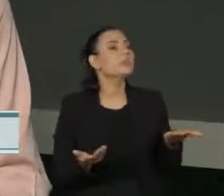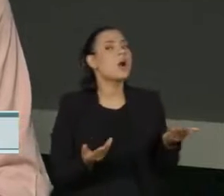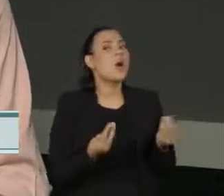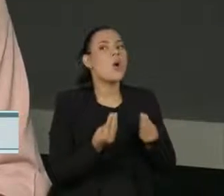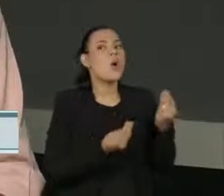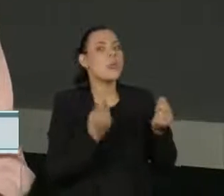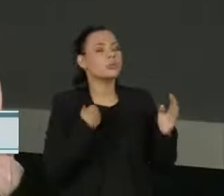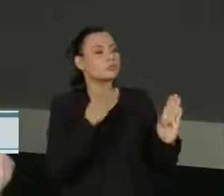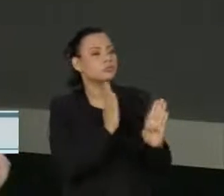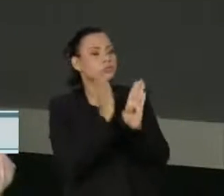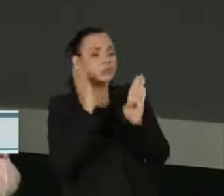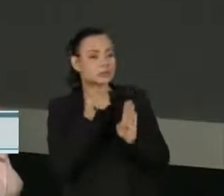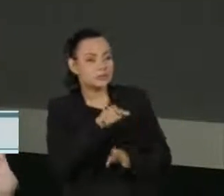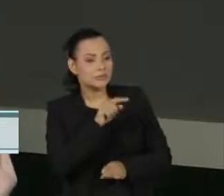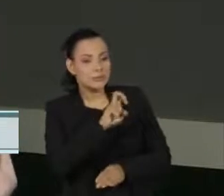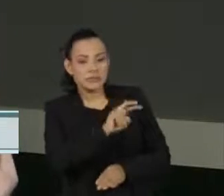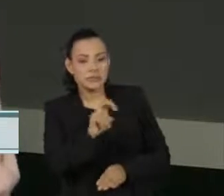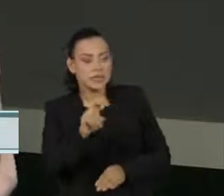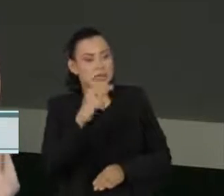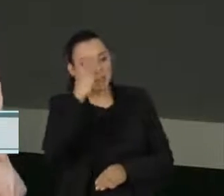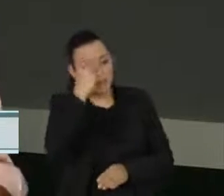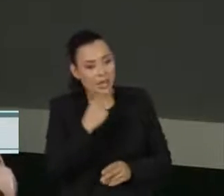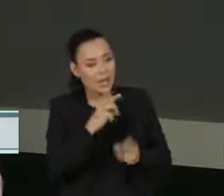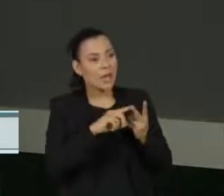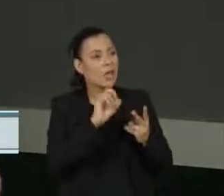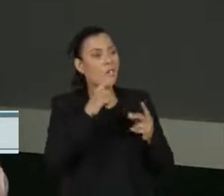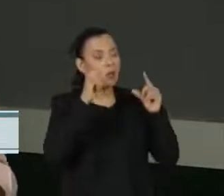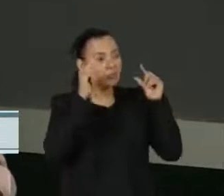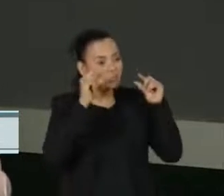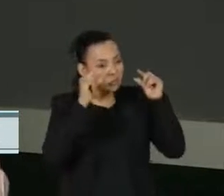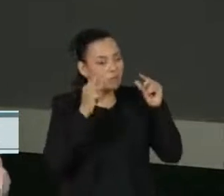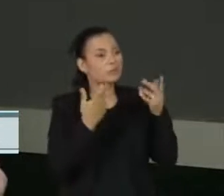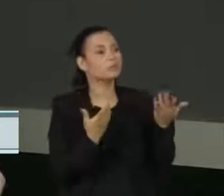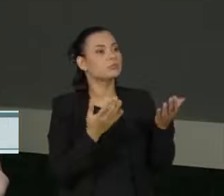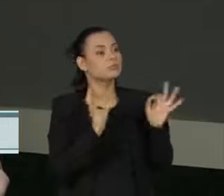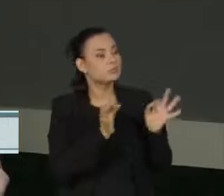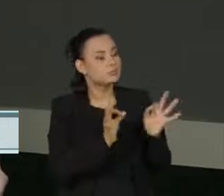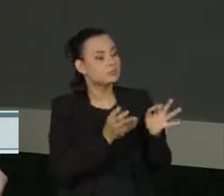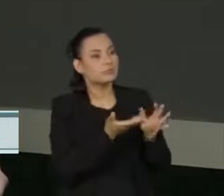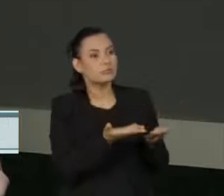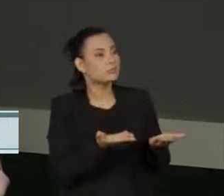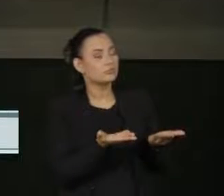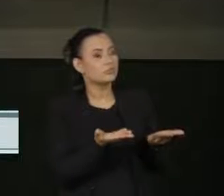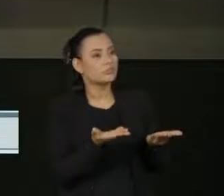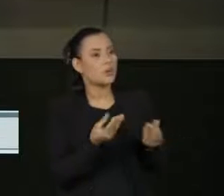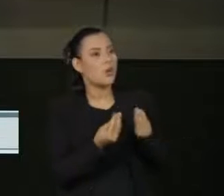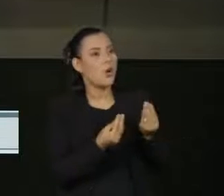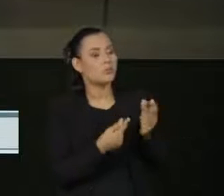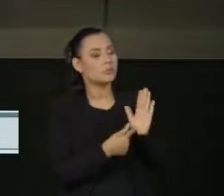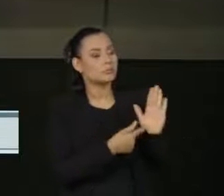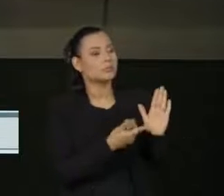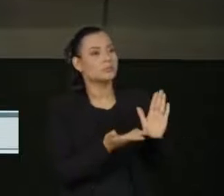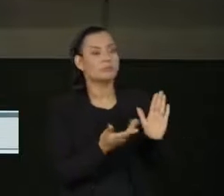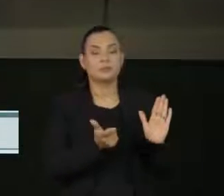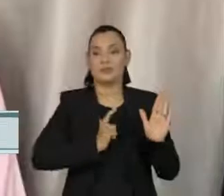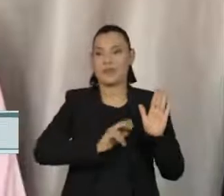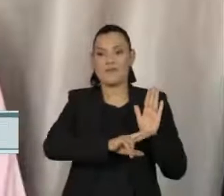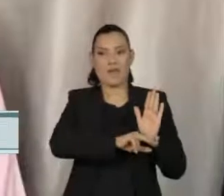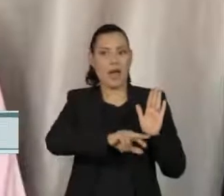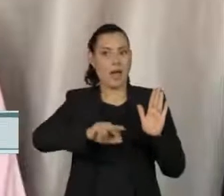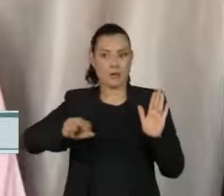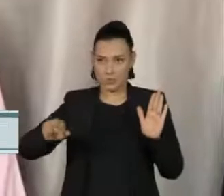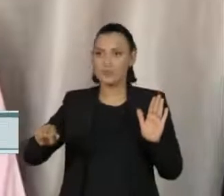que levam mais à cegueira e à diminuição expressiva da visão? São inúmeros